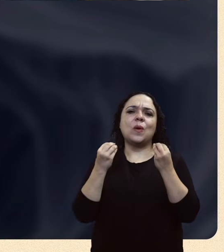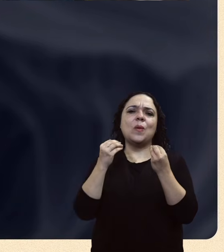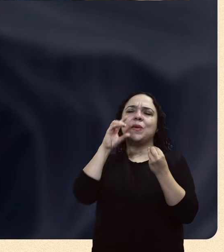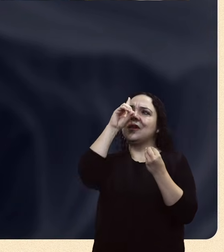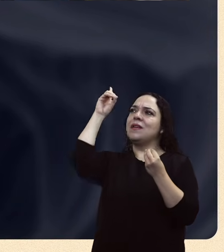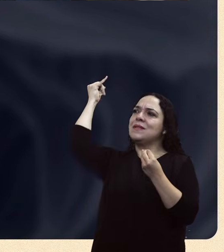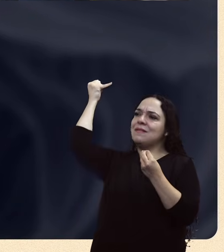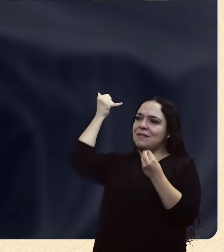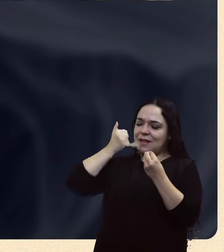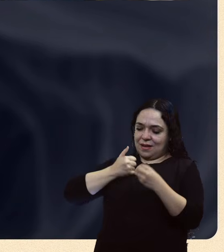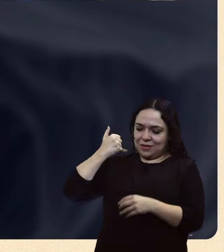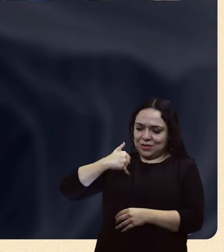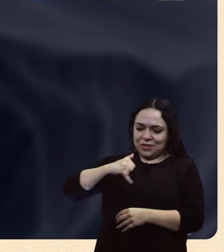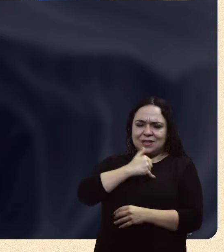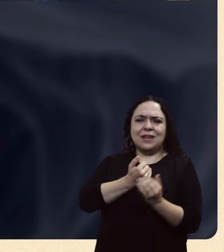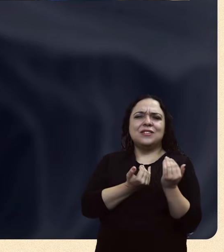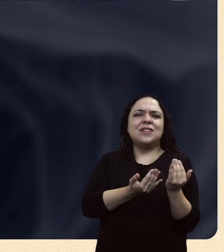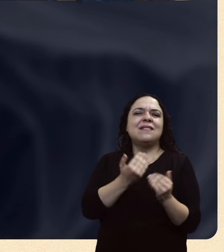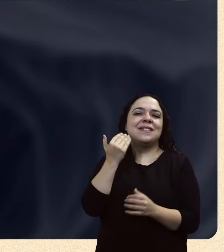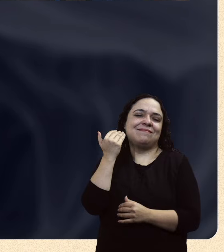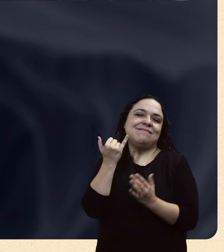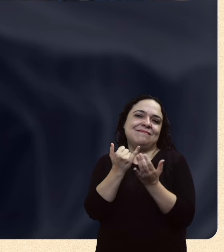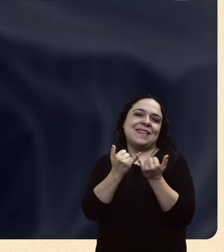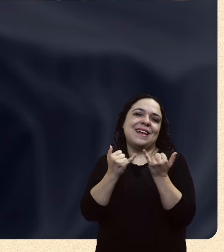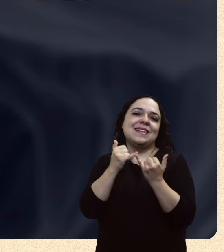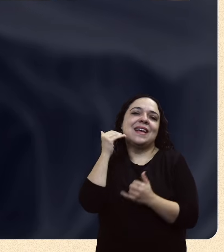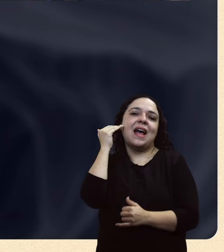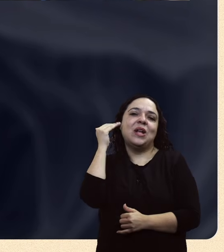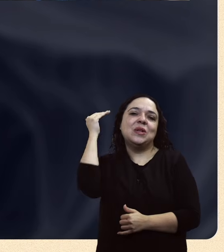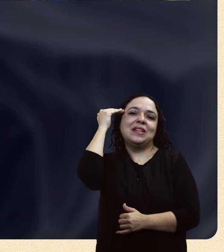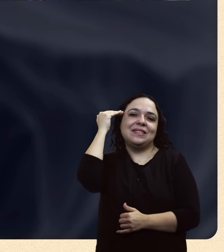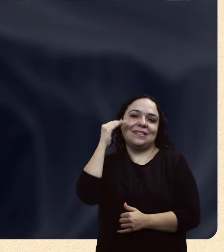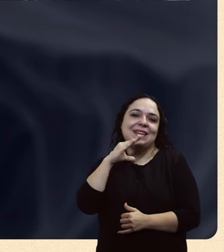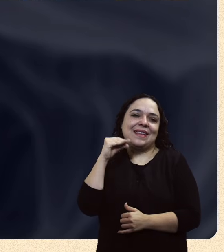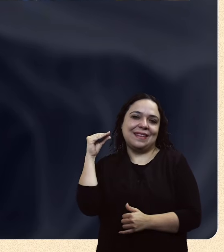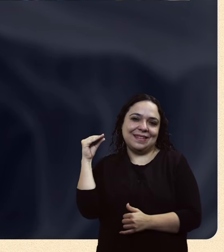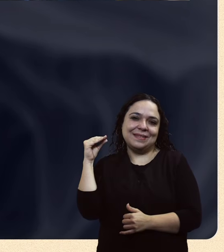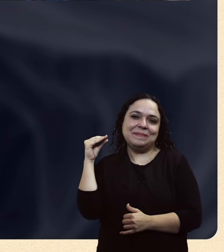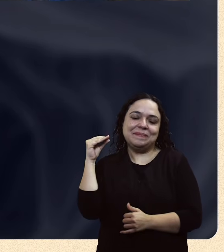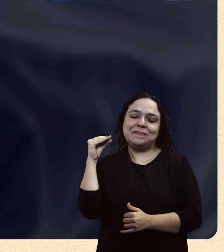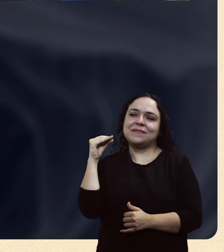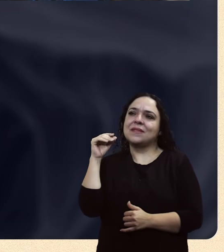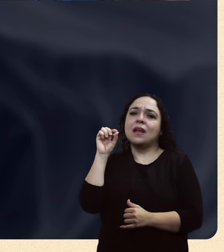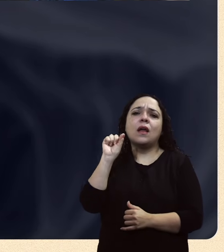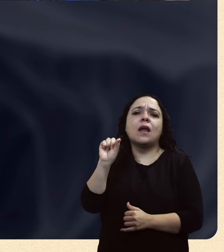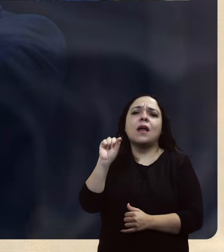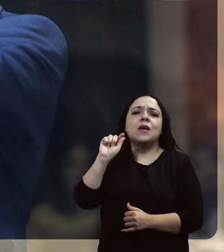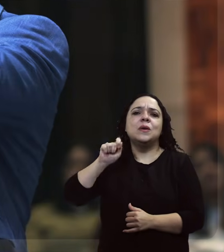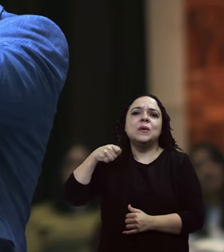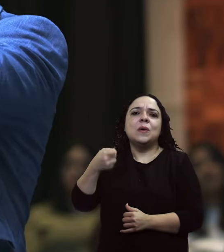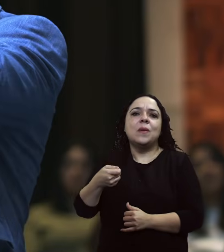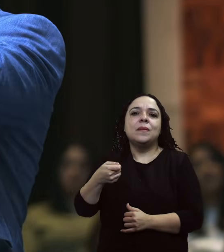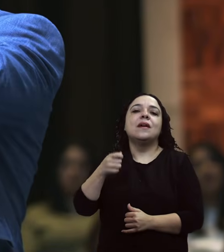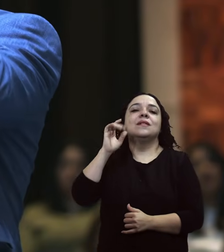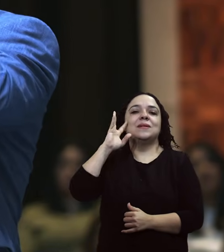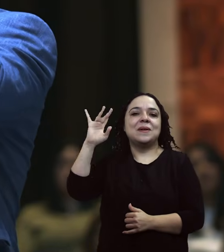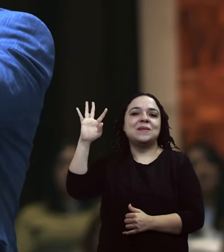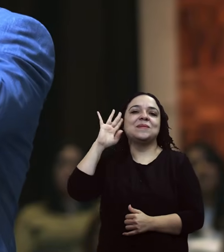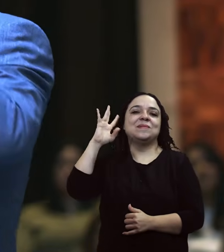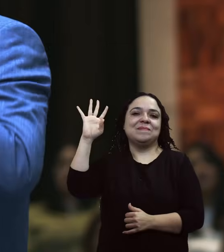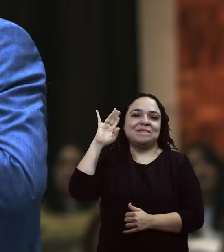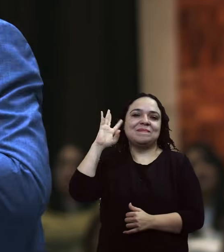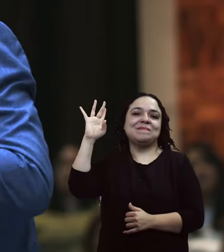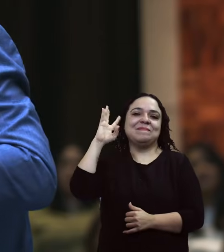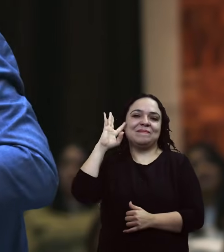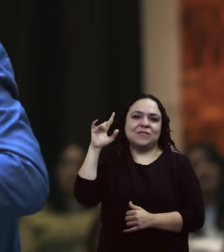falar com aquele jovem, ele era um adolescente, era através de sonhos. Quem sonha bastante?